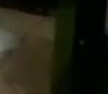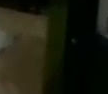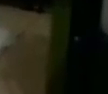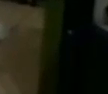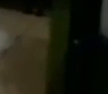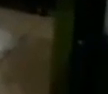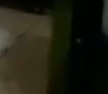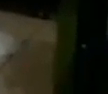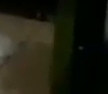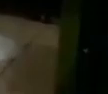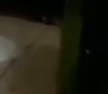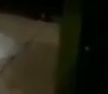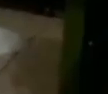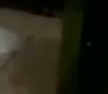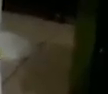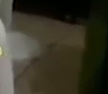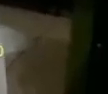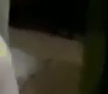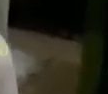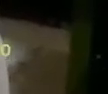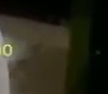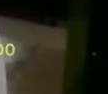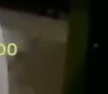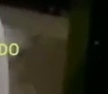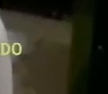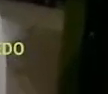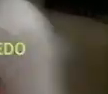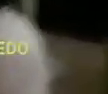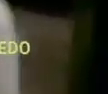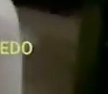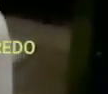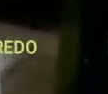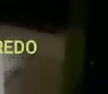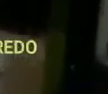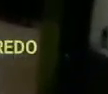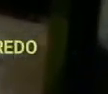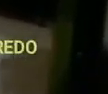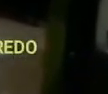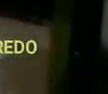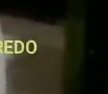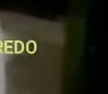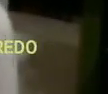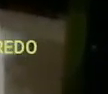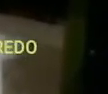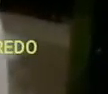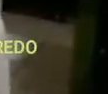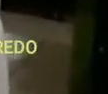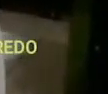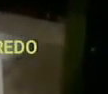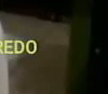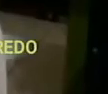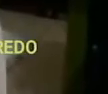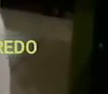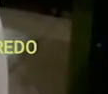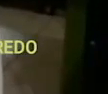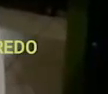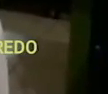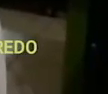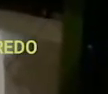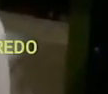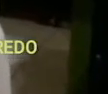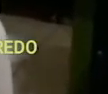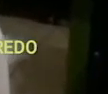Olá, hoje a gente vai ensinar vocês a brincar de par ou ímpar. Par ou ímpar? Que legal! E o que precisa para brincar de par ou ímpar?